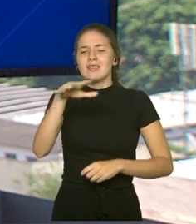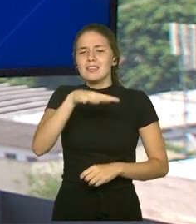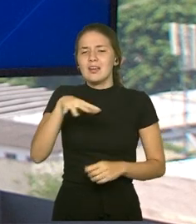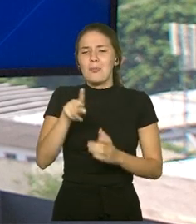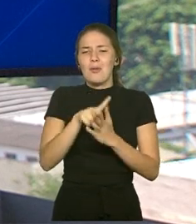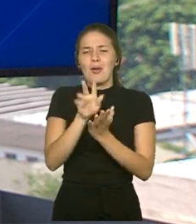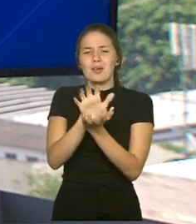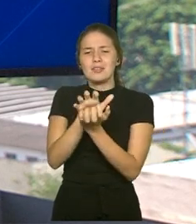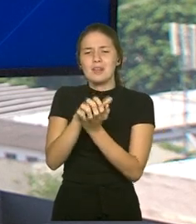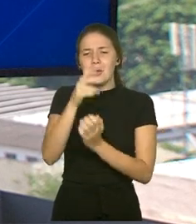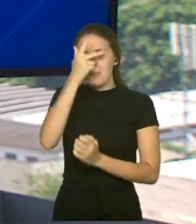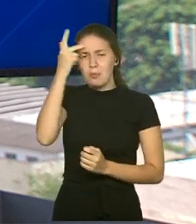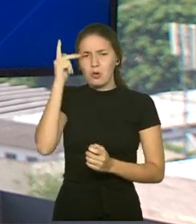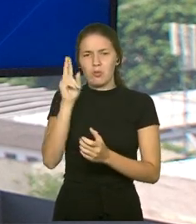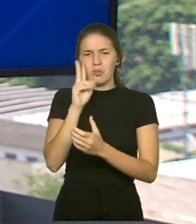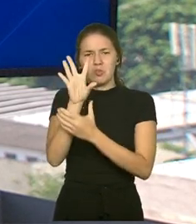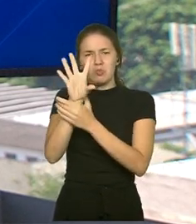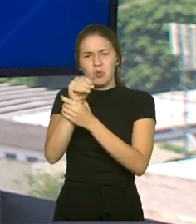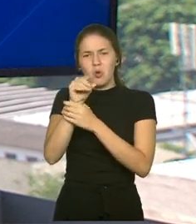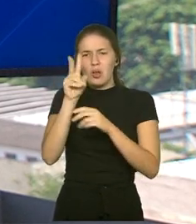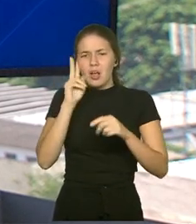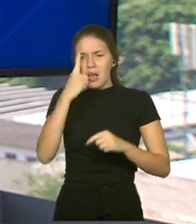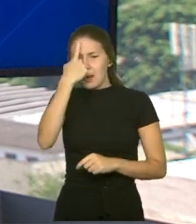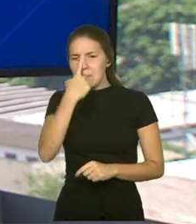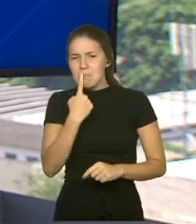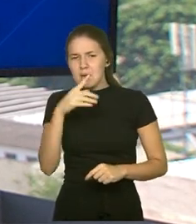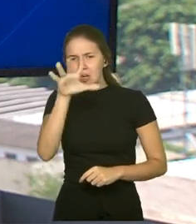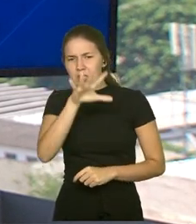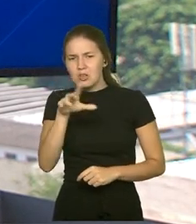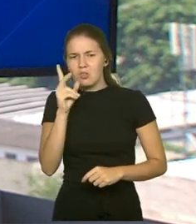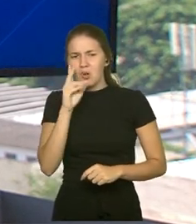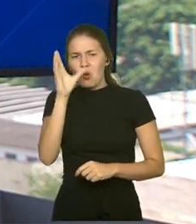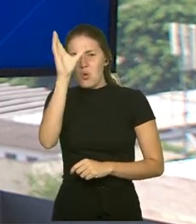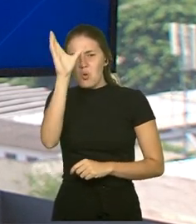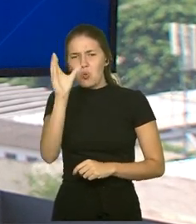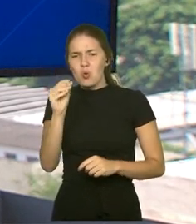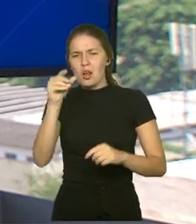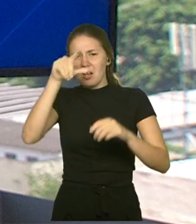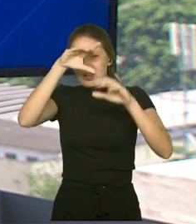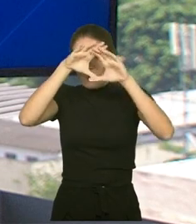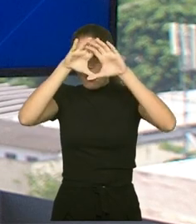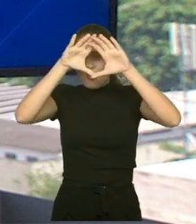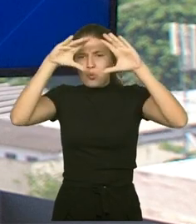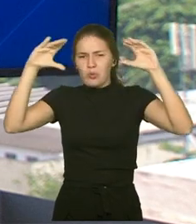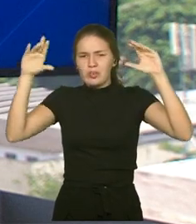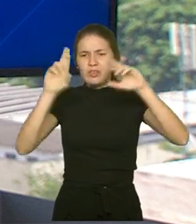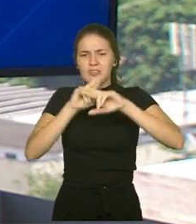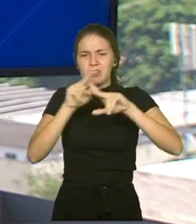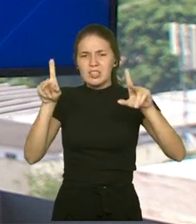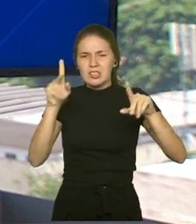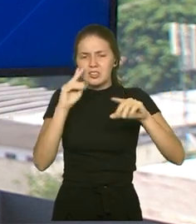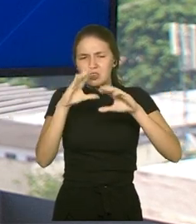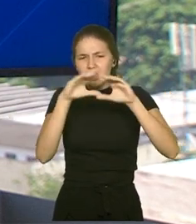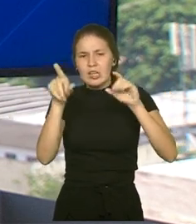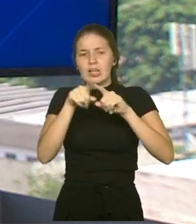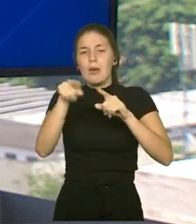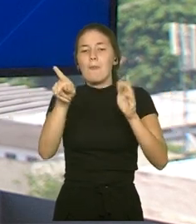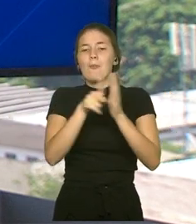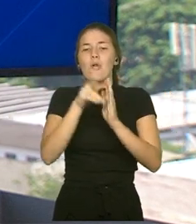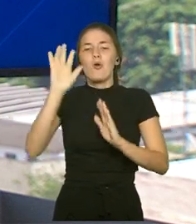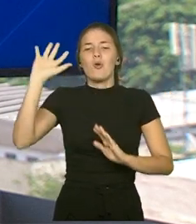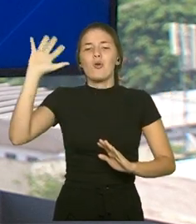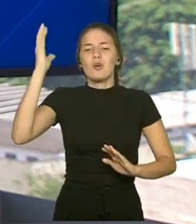Pernambucana moradores registraram essas imagens a formação de uma nuvem funil que segundo o Instituto Nacional de